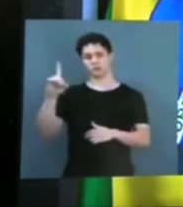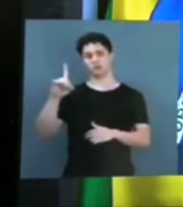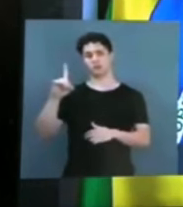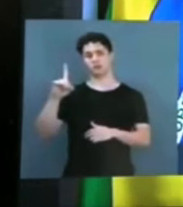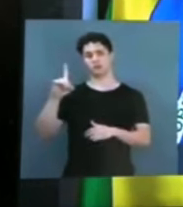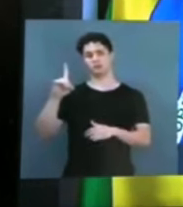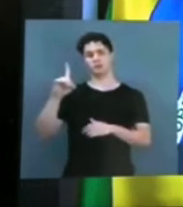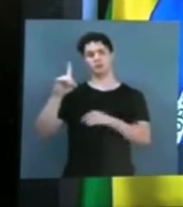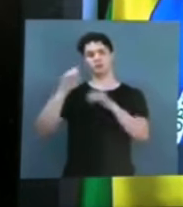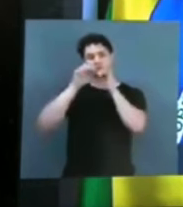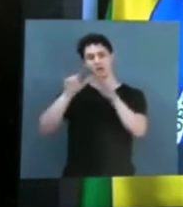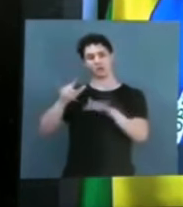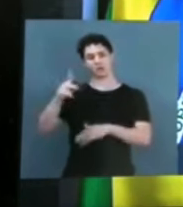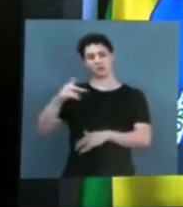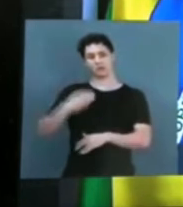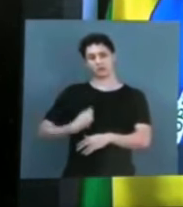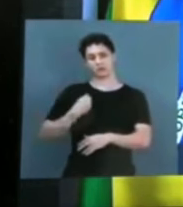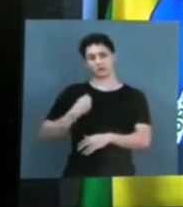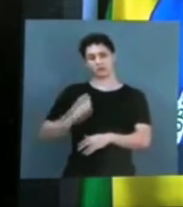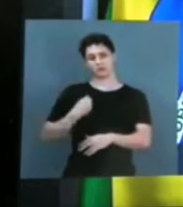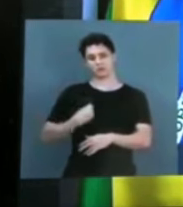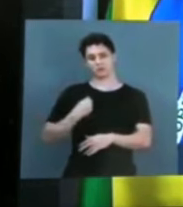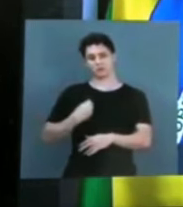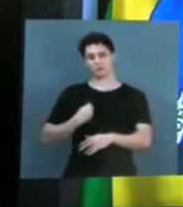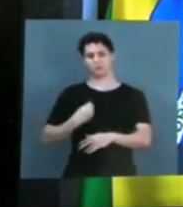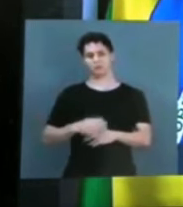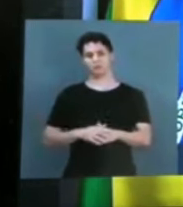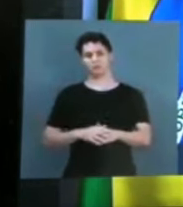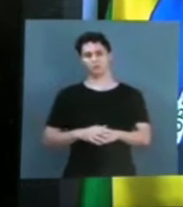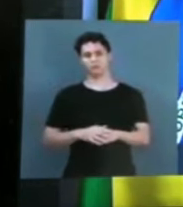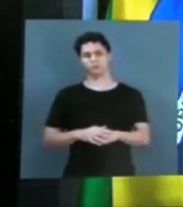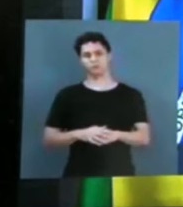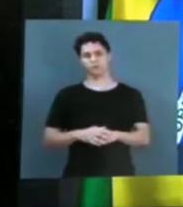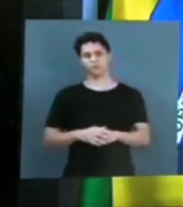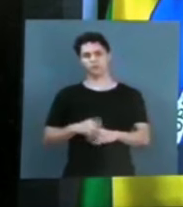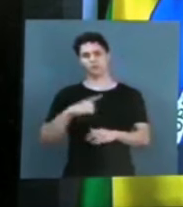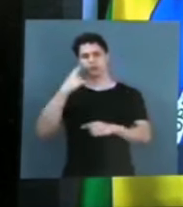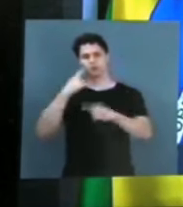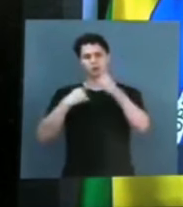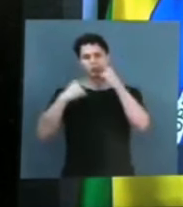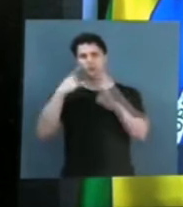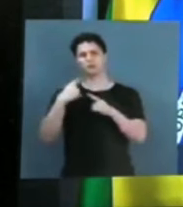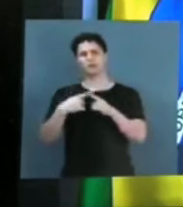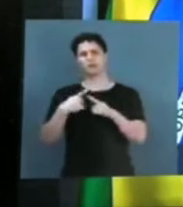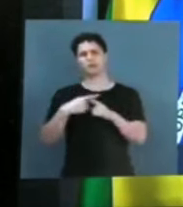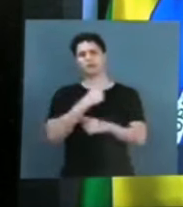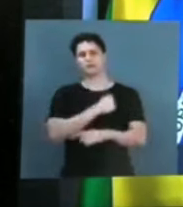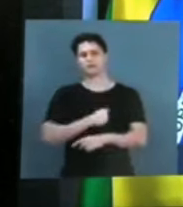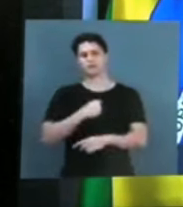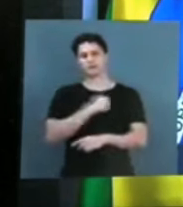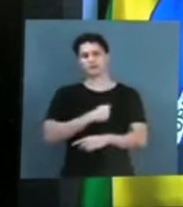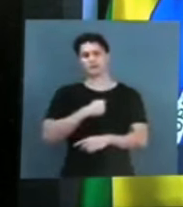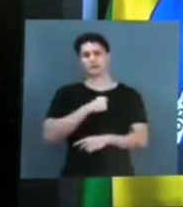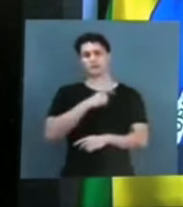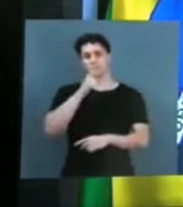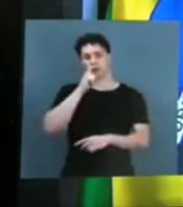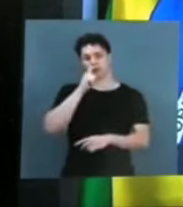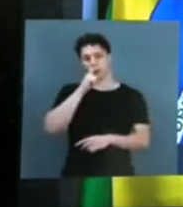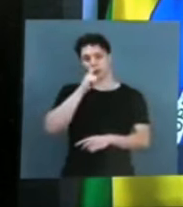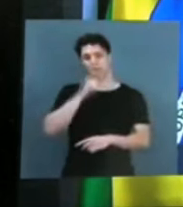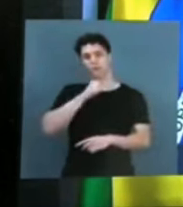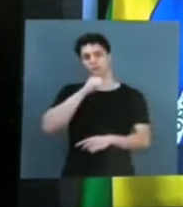sua vida. E desculpa por estar chorando. É porque eu sinto muita falta do meu pai. Meu pai, meu